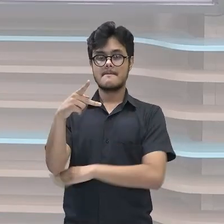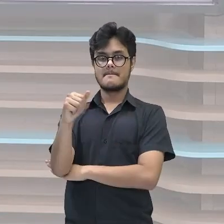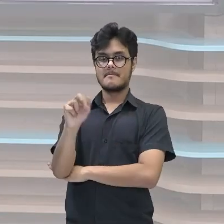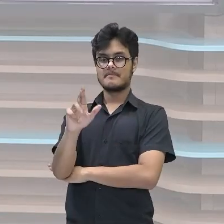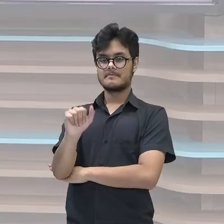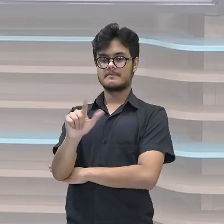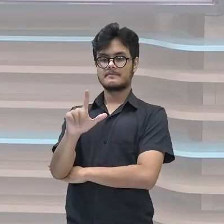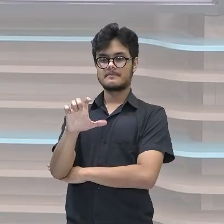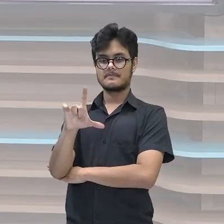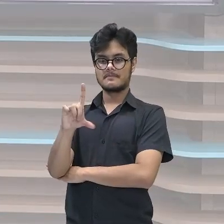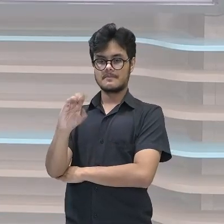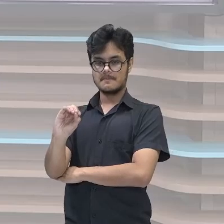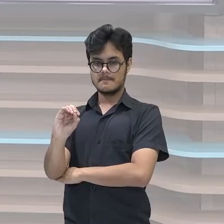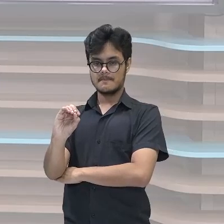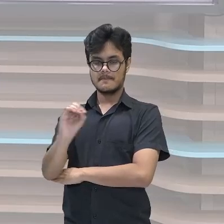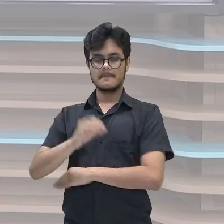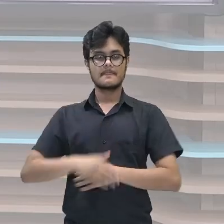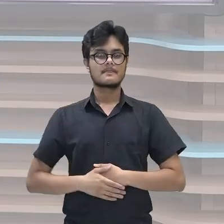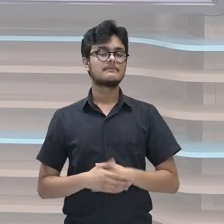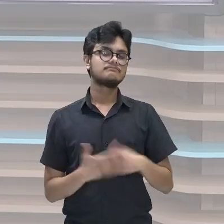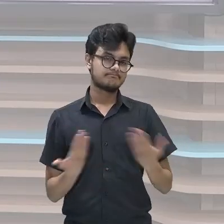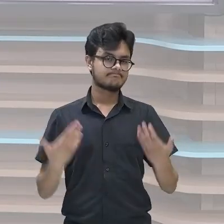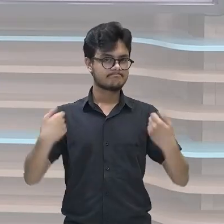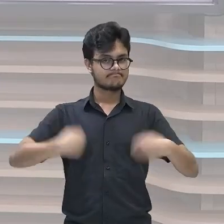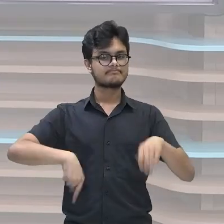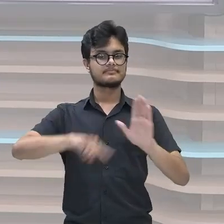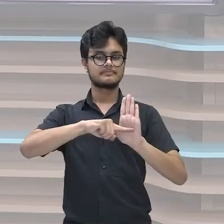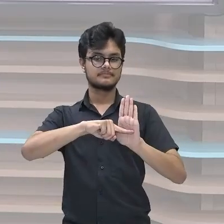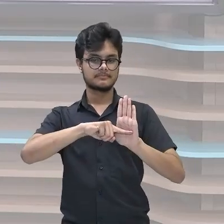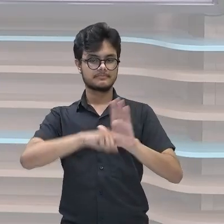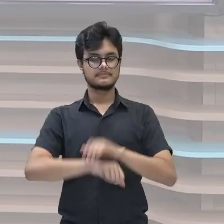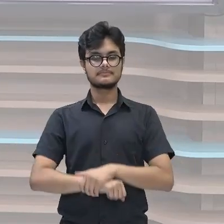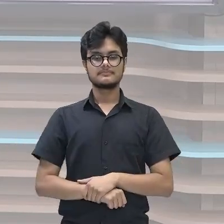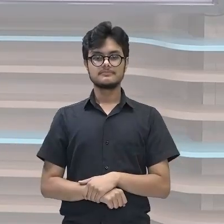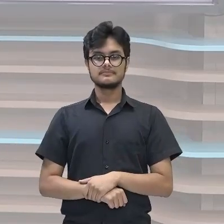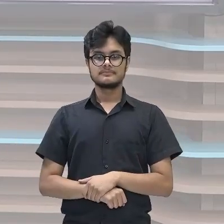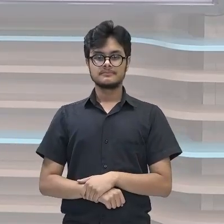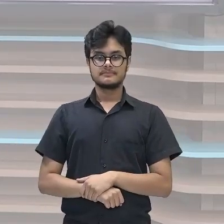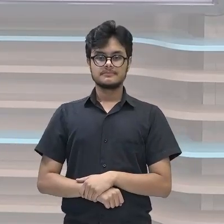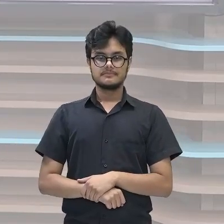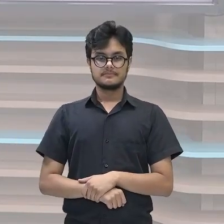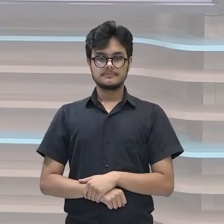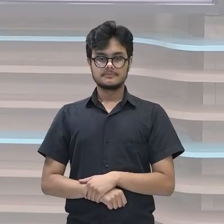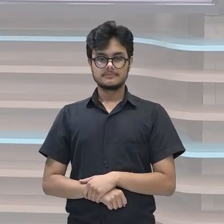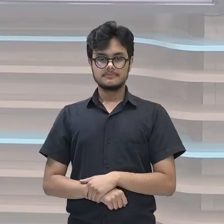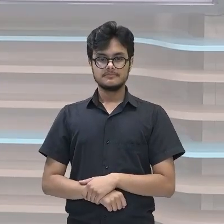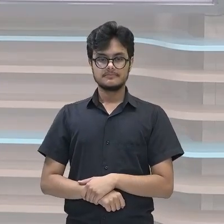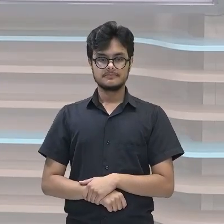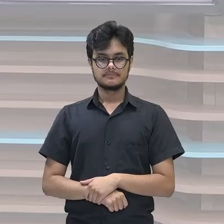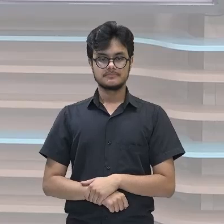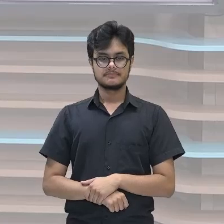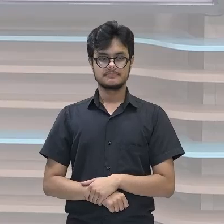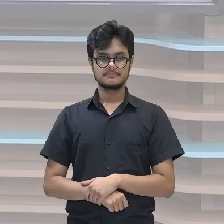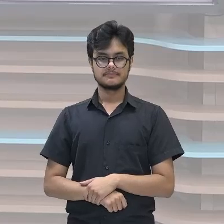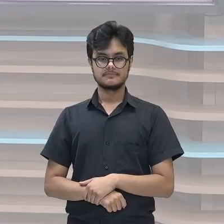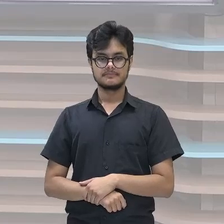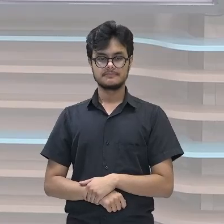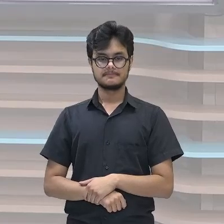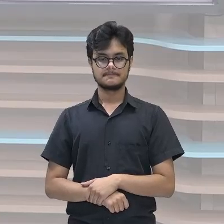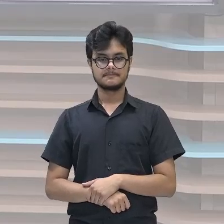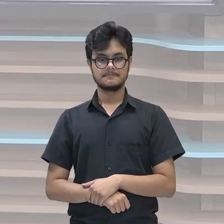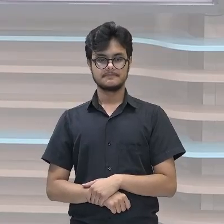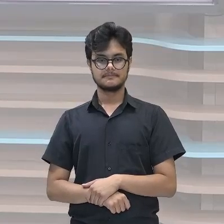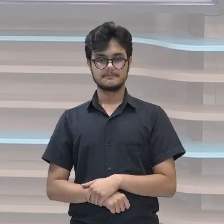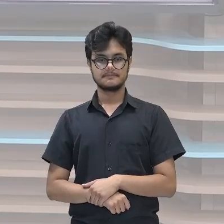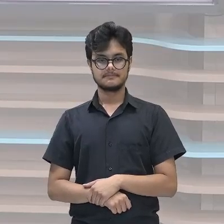você só vai fazer a subtração aí, quando tiver paralelo ao eixo X, você faz a subtração de XB menos